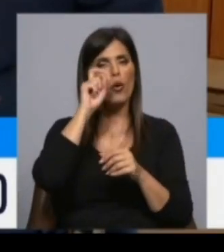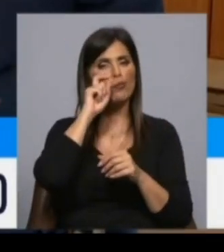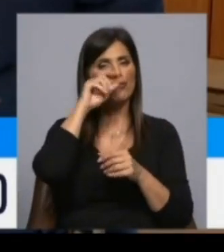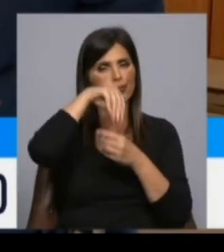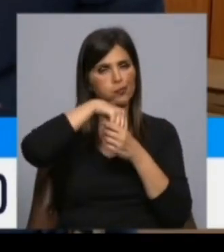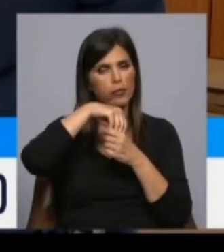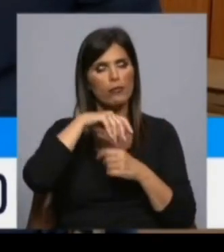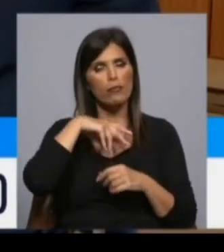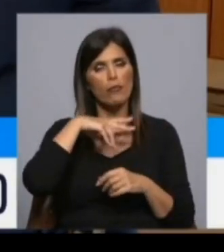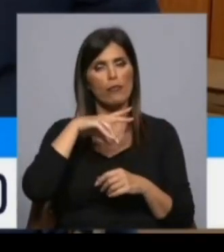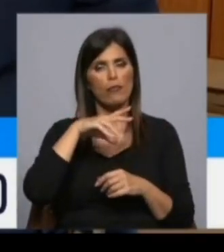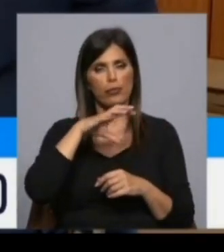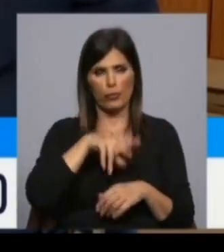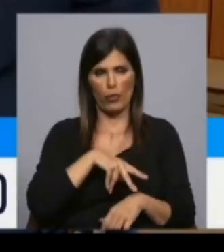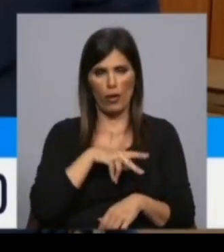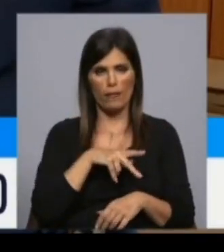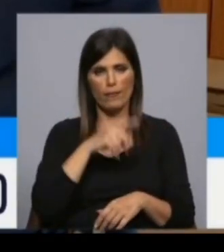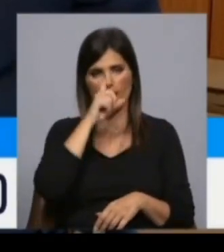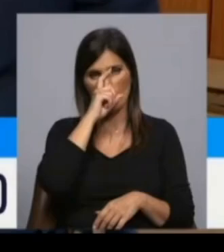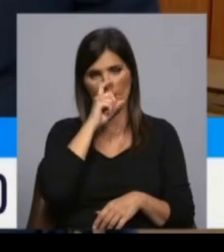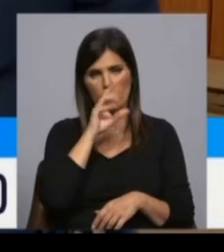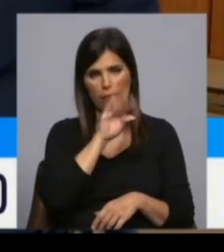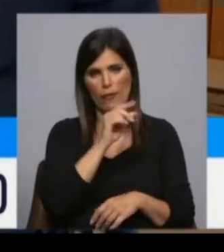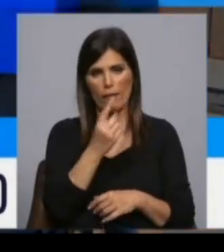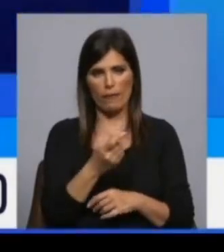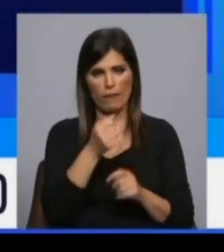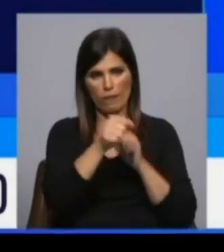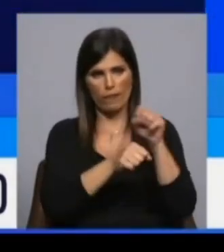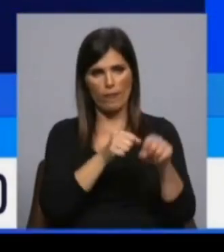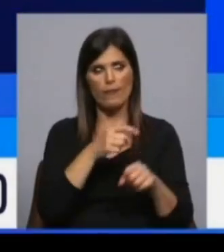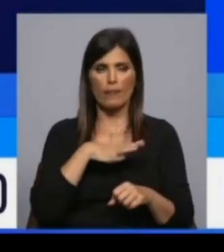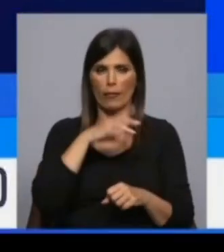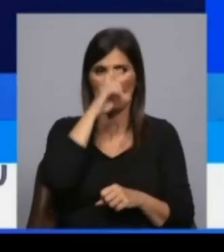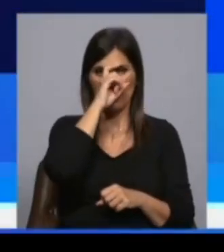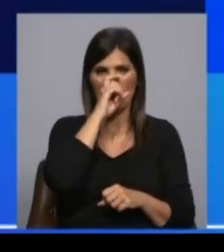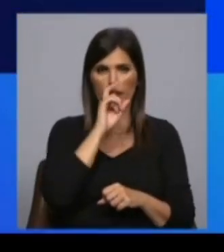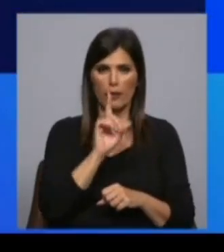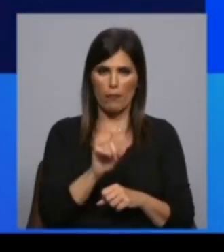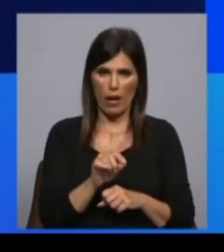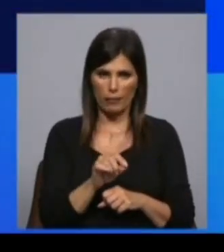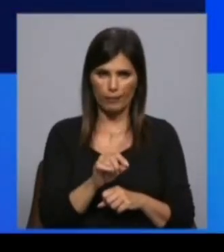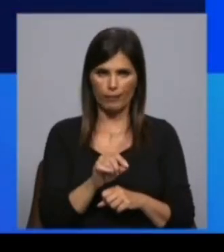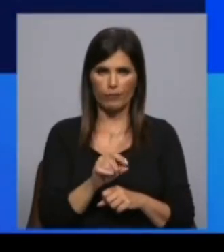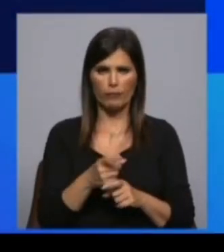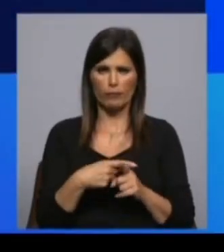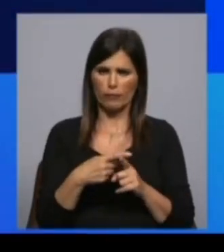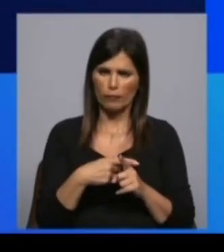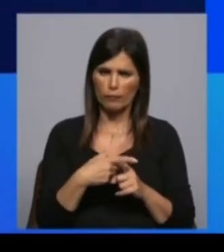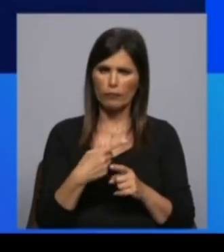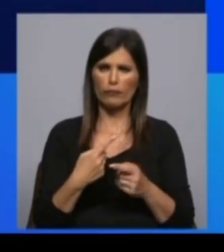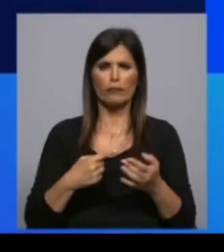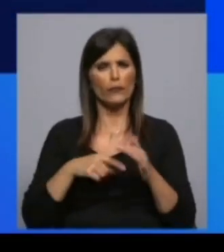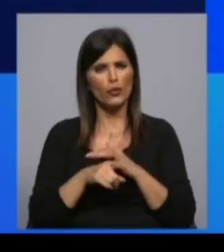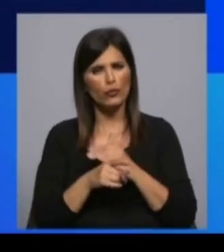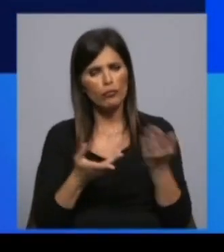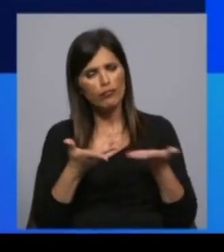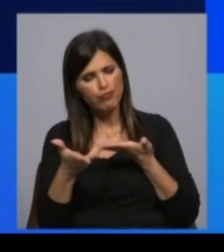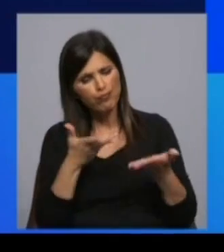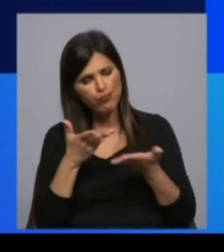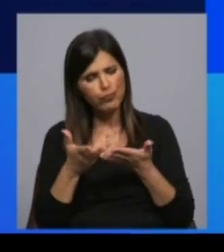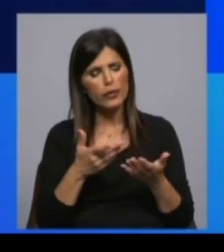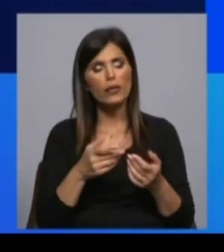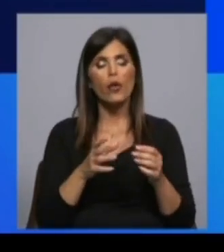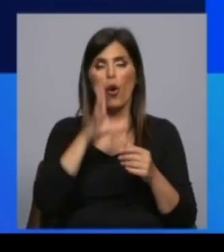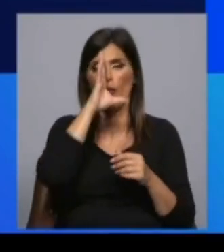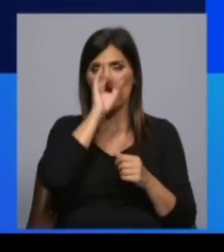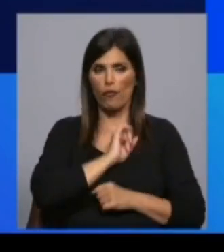mais uma recordação mais um ataque quero também lembrar do intenso profundo e Frutuoso de algo dos meus governos de